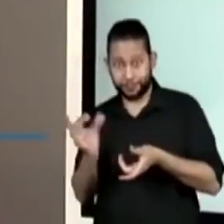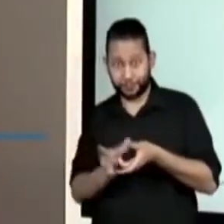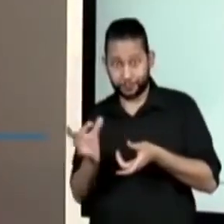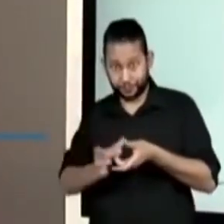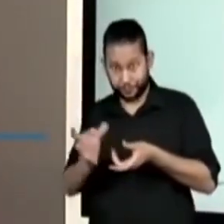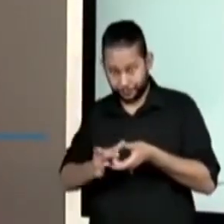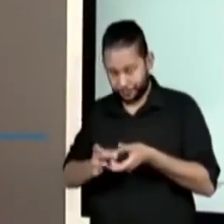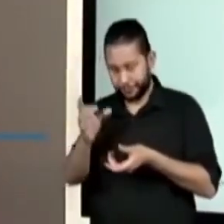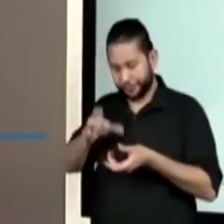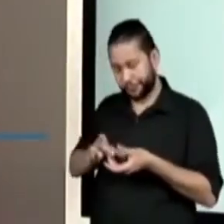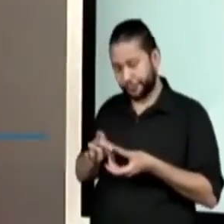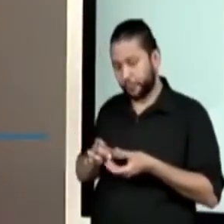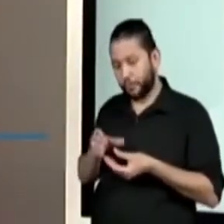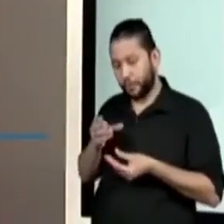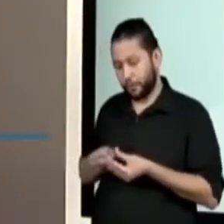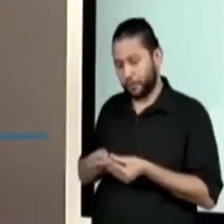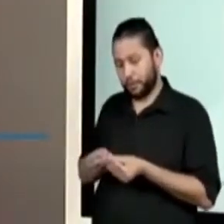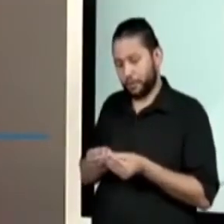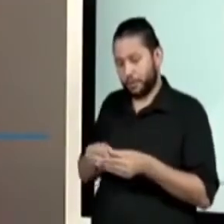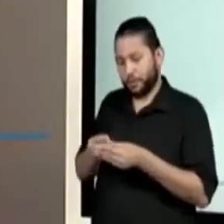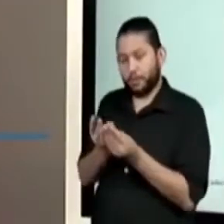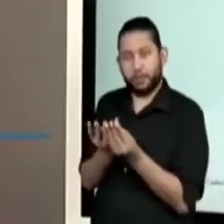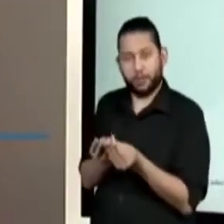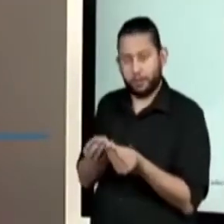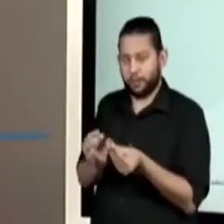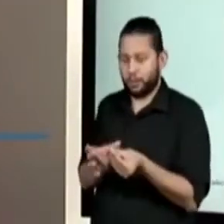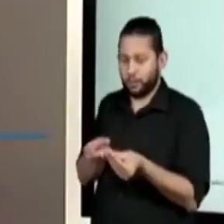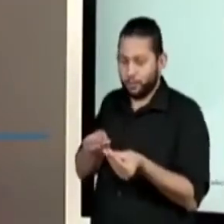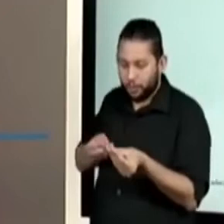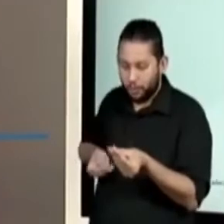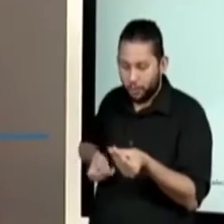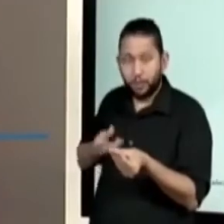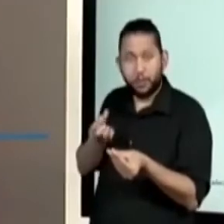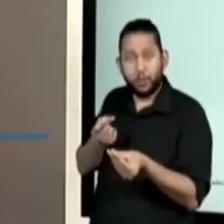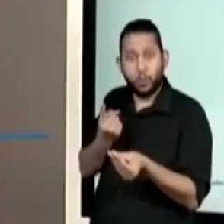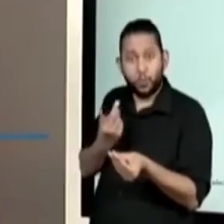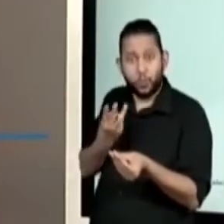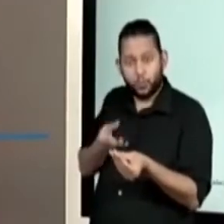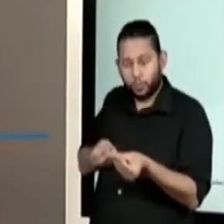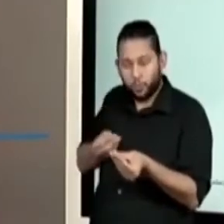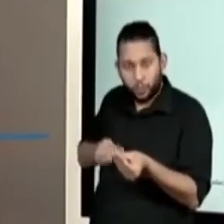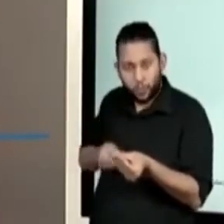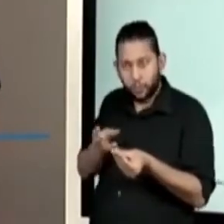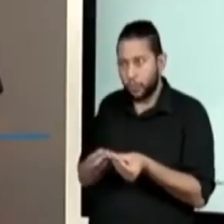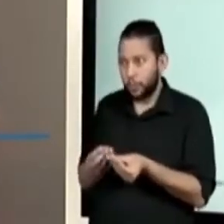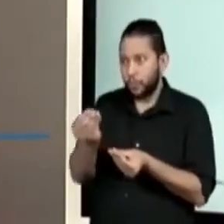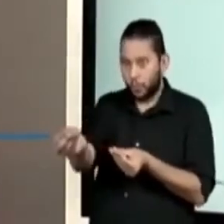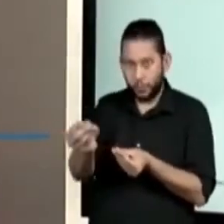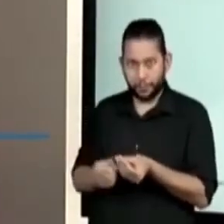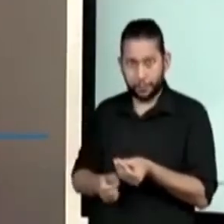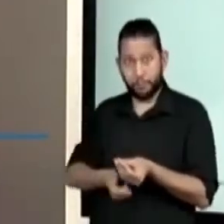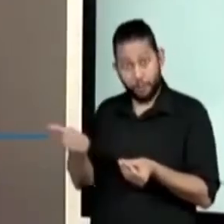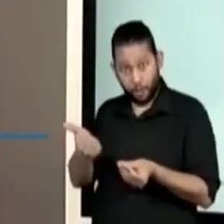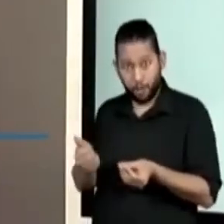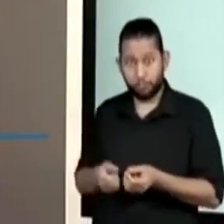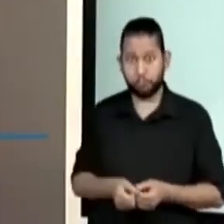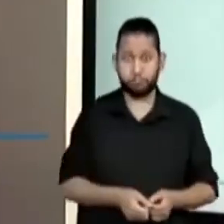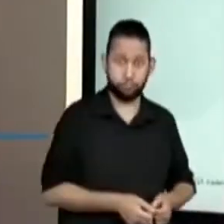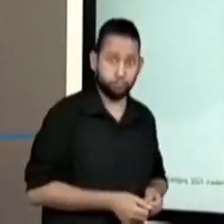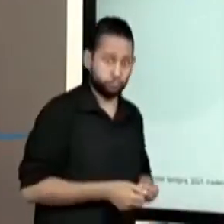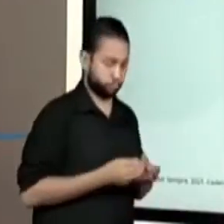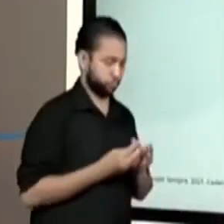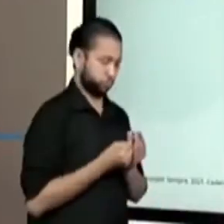para o colega dele em seguida ele distribuiu outra quantidade do colega e depois alta qualidade para se então tomar